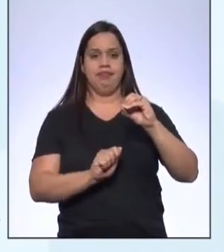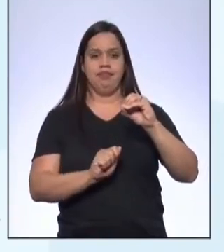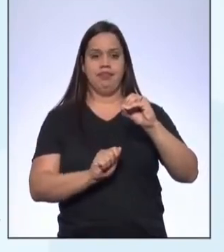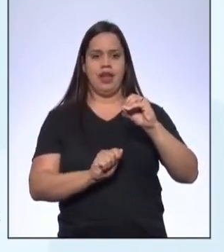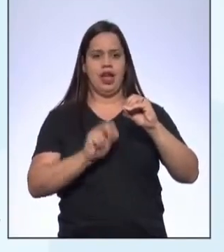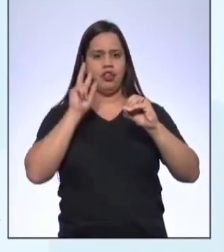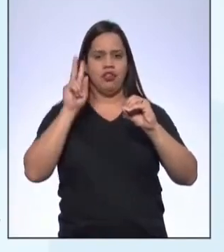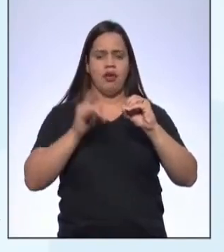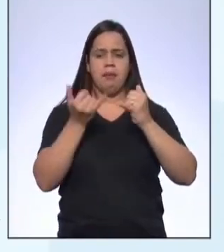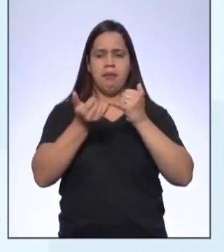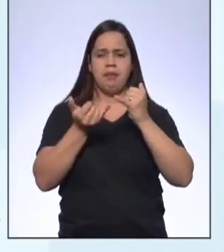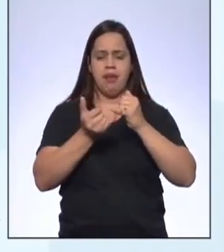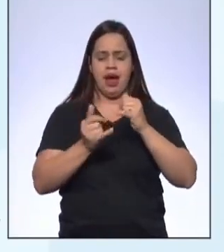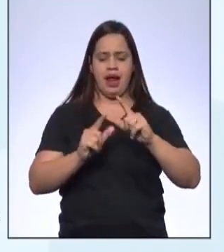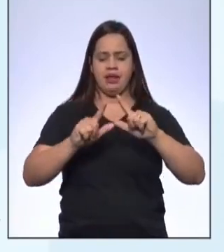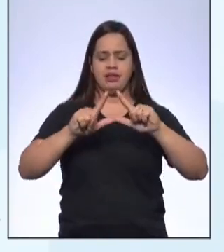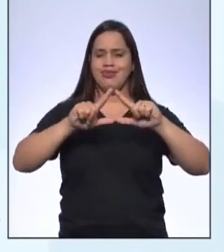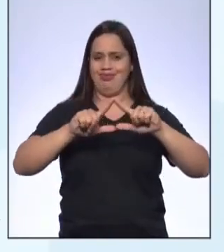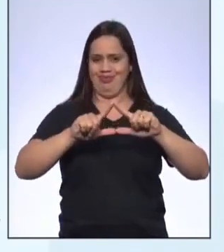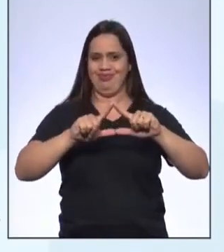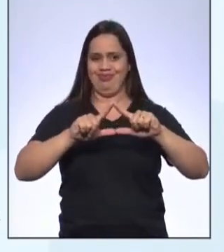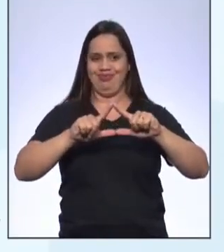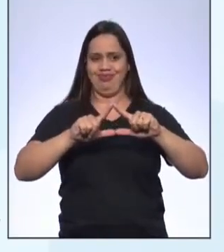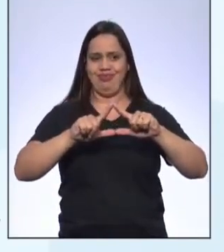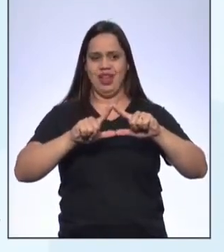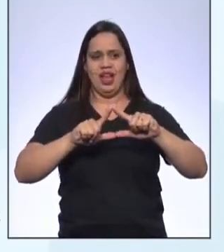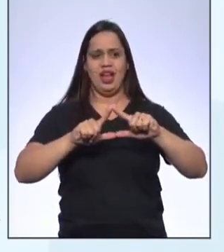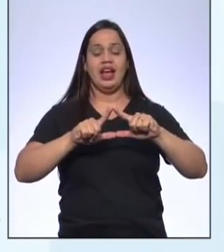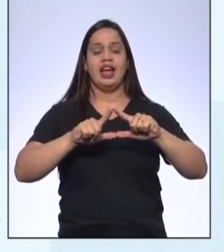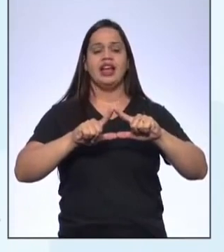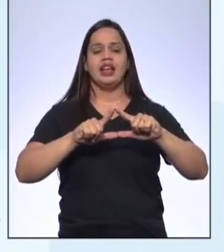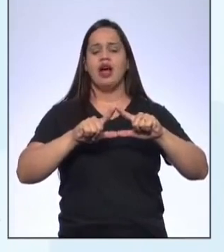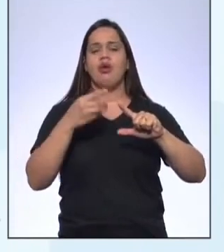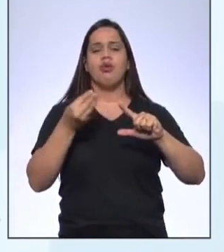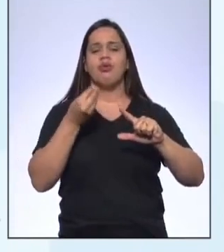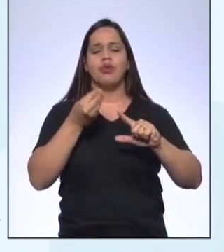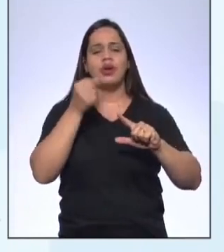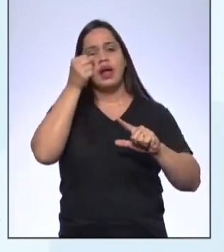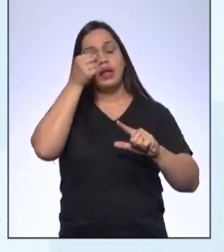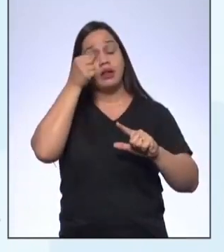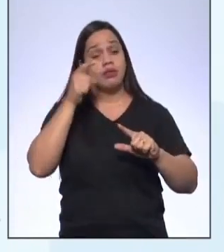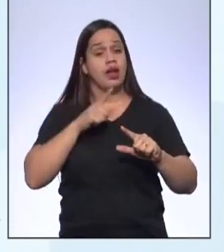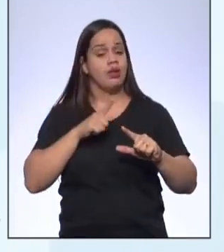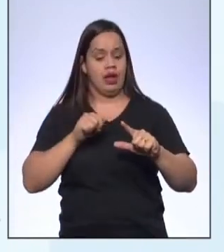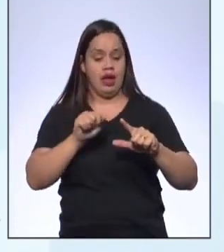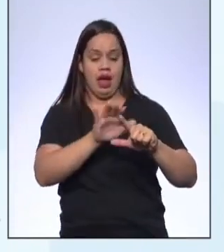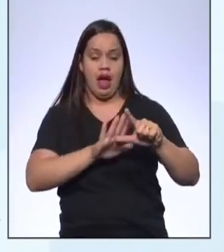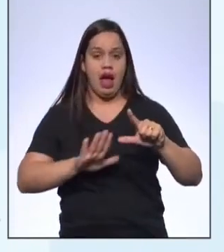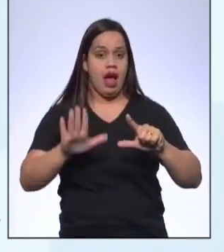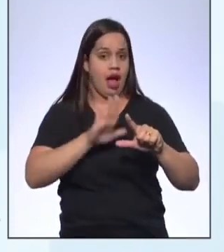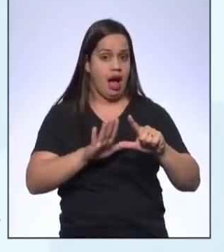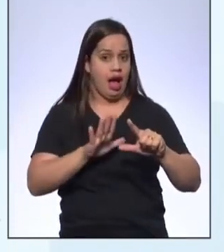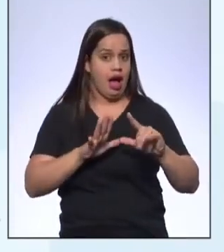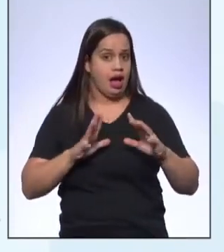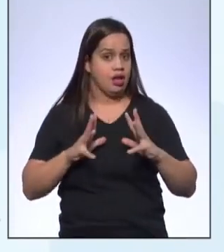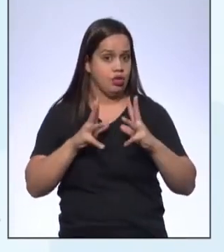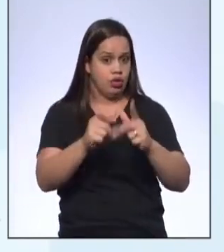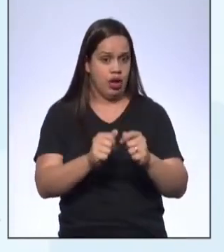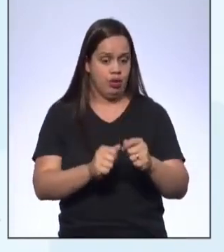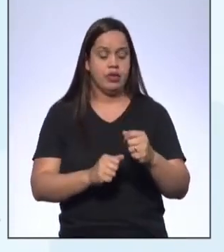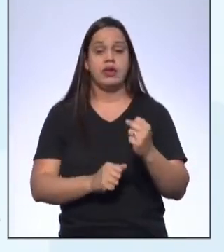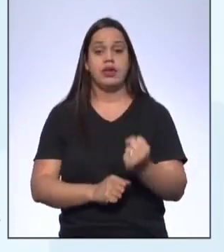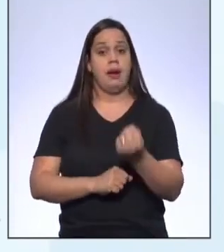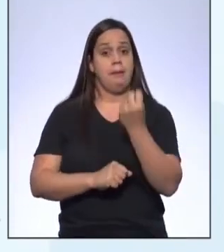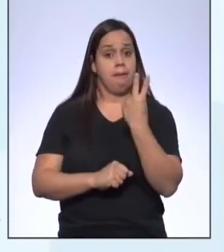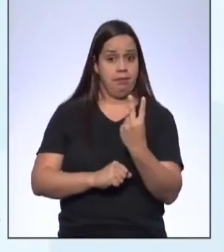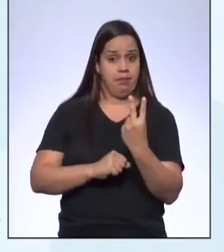posso identificar. Como eu posso fazer isso? Da seguinte forma. Então eu tenho a área total, πr ao quadrado. Beleza. Então eu